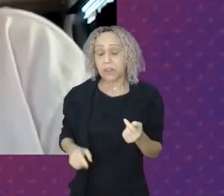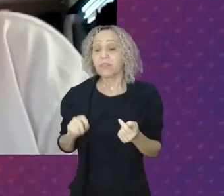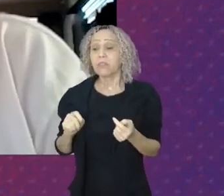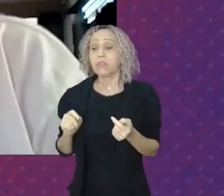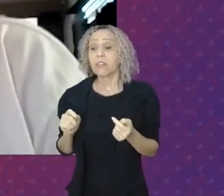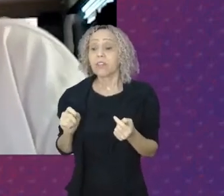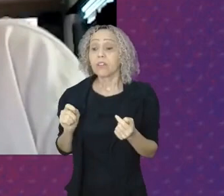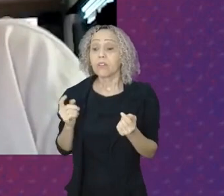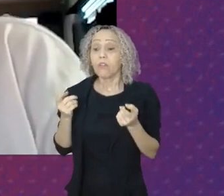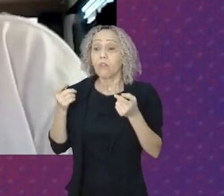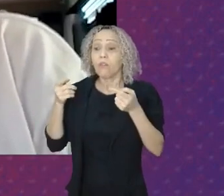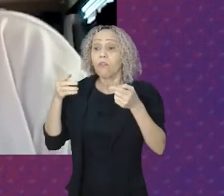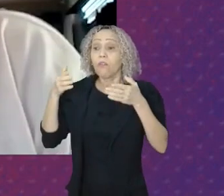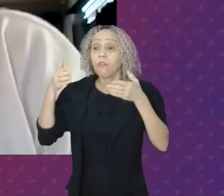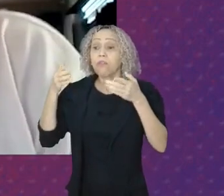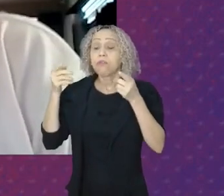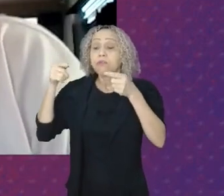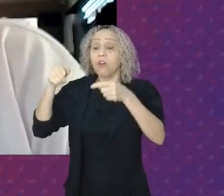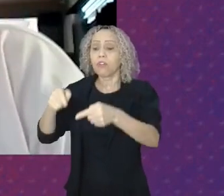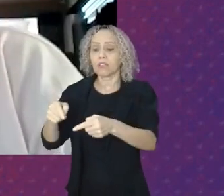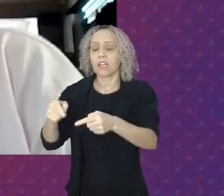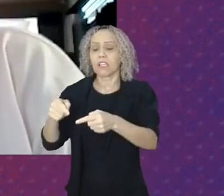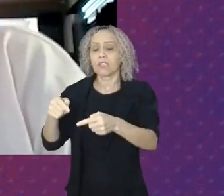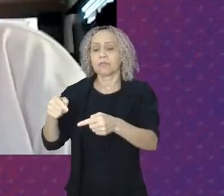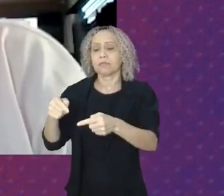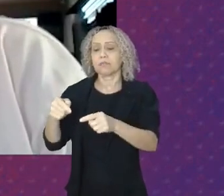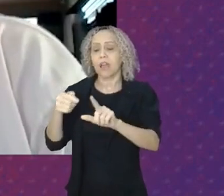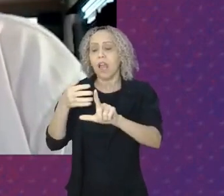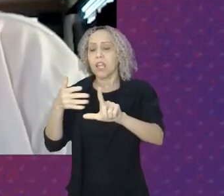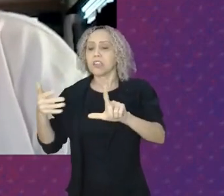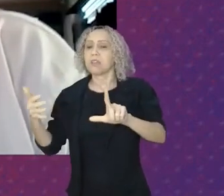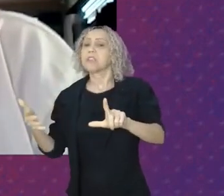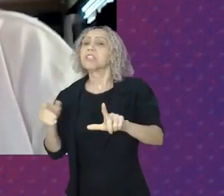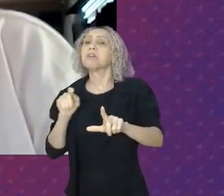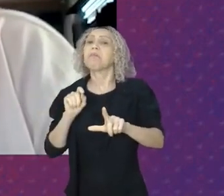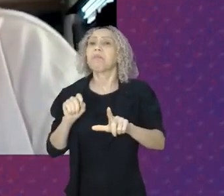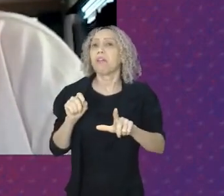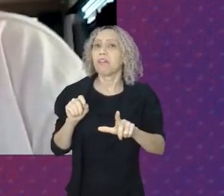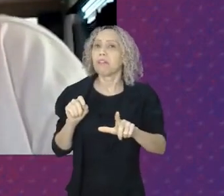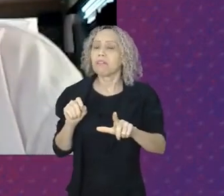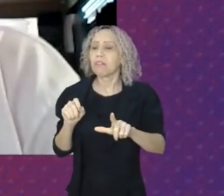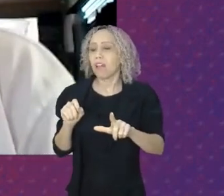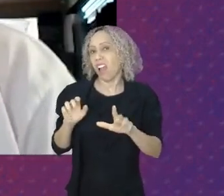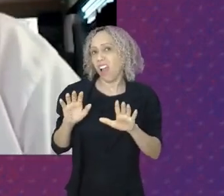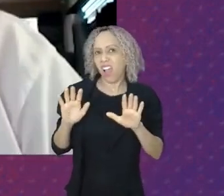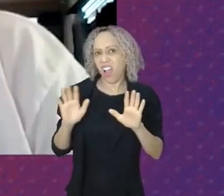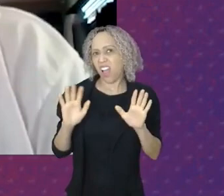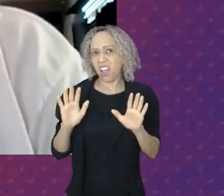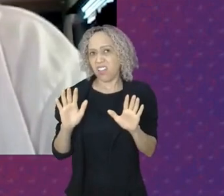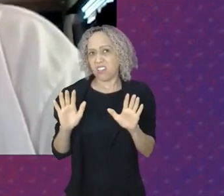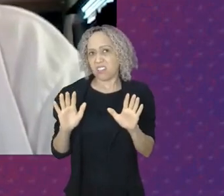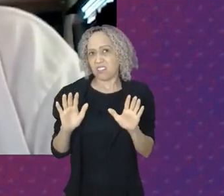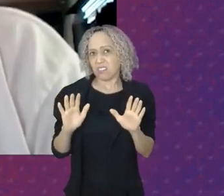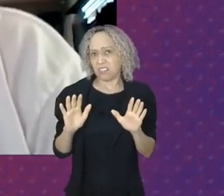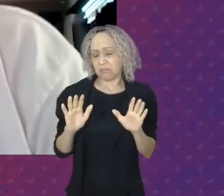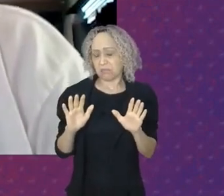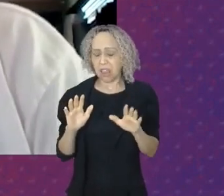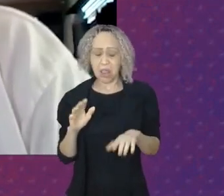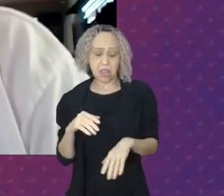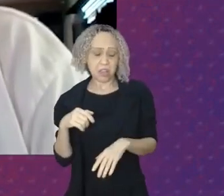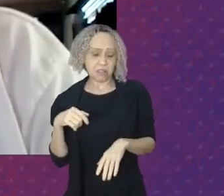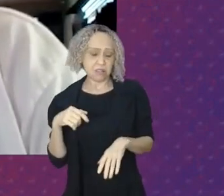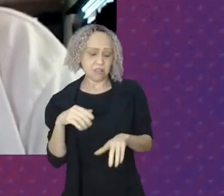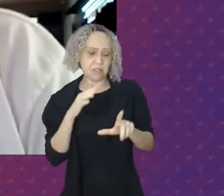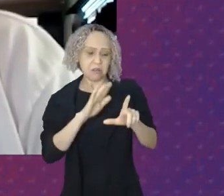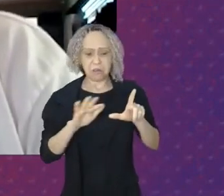do mimimi. Não há necessidade dessa política, que nós não precisamos ter direitos diferenciados